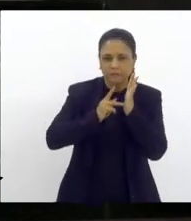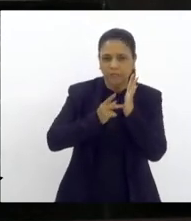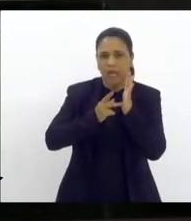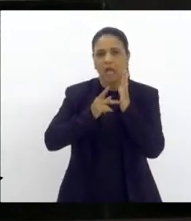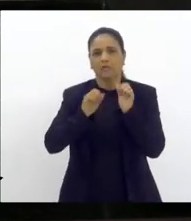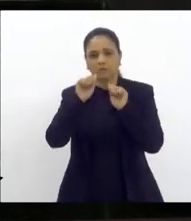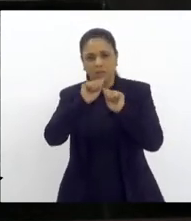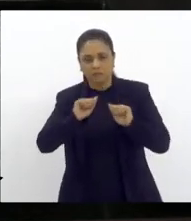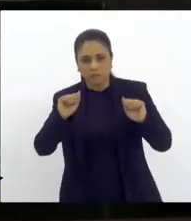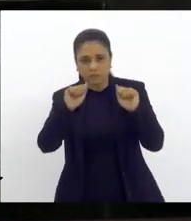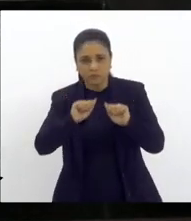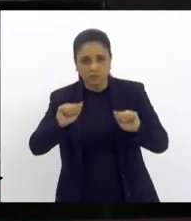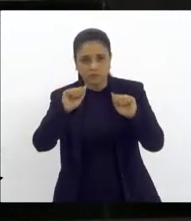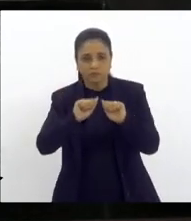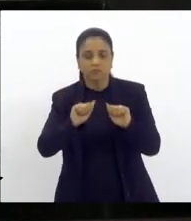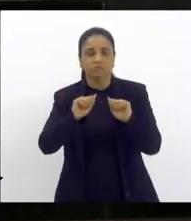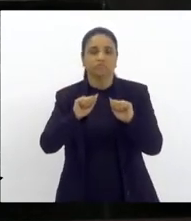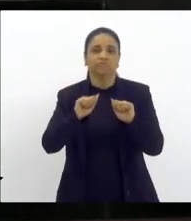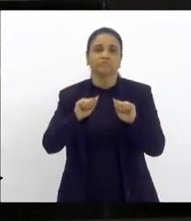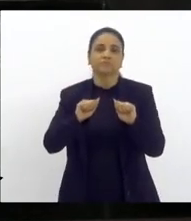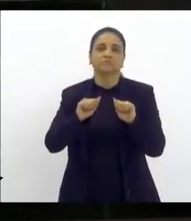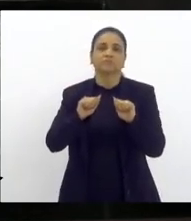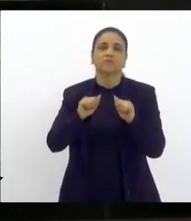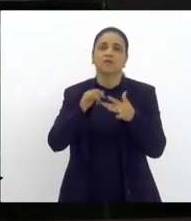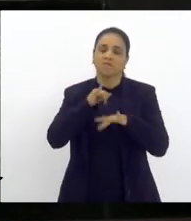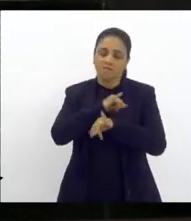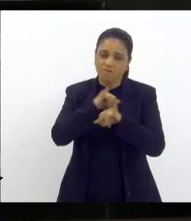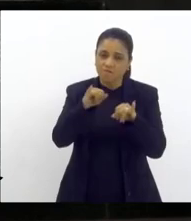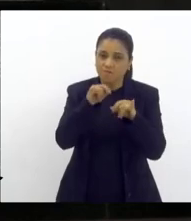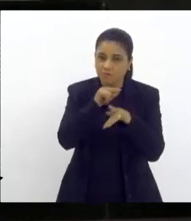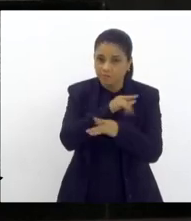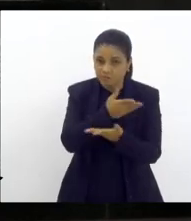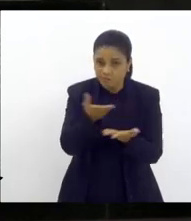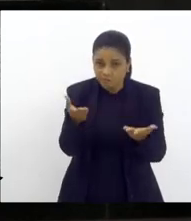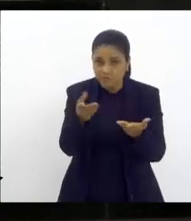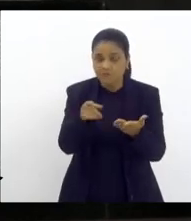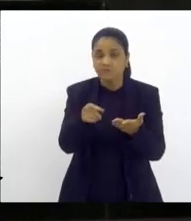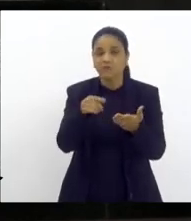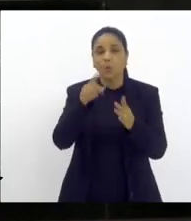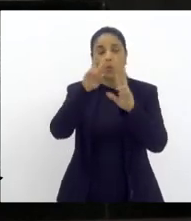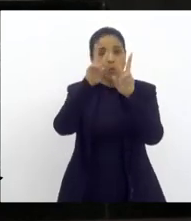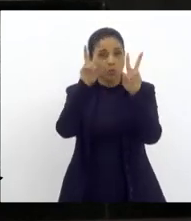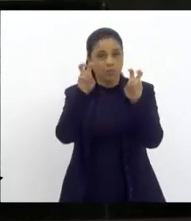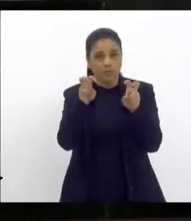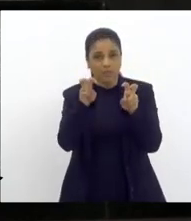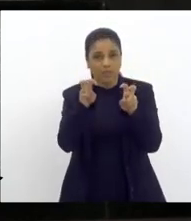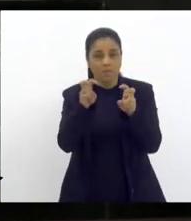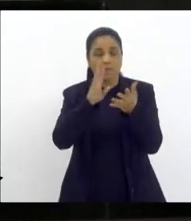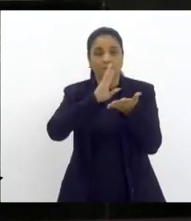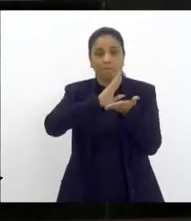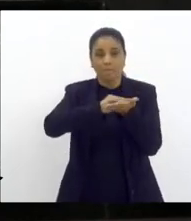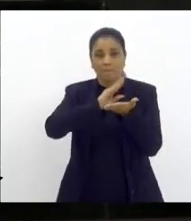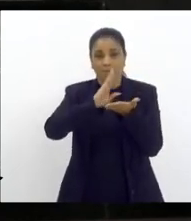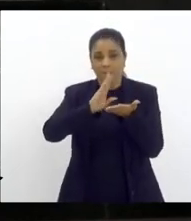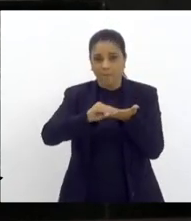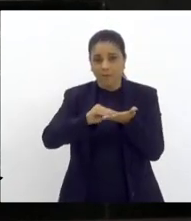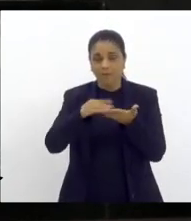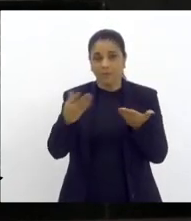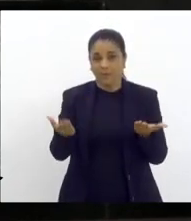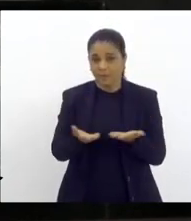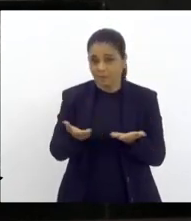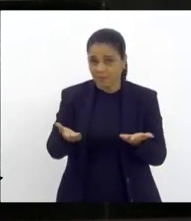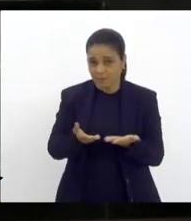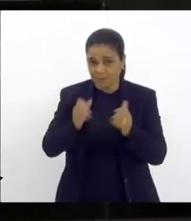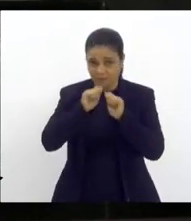associações enfim Dizer para vocês que hoje foi um tema da pauta aqui na sua casa